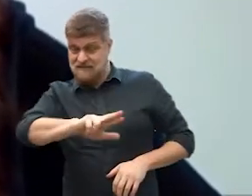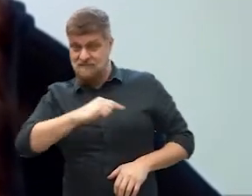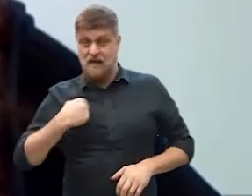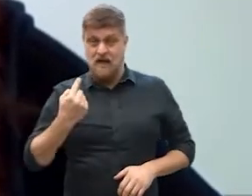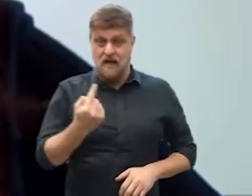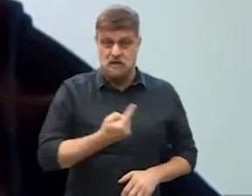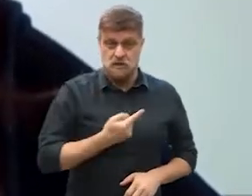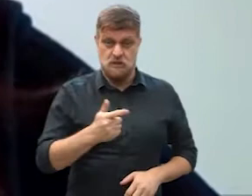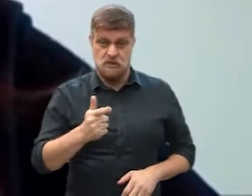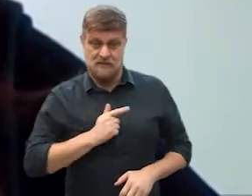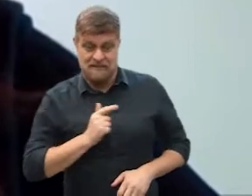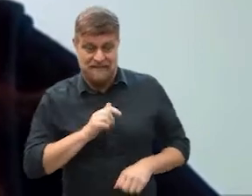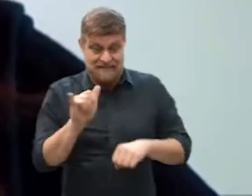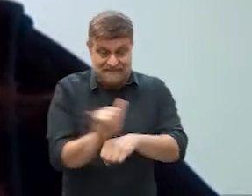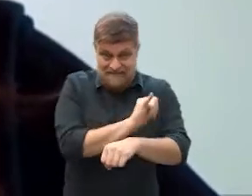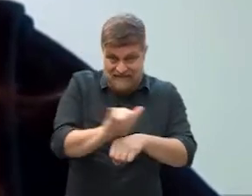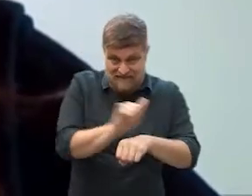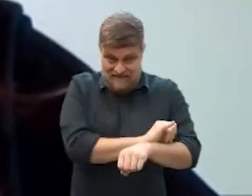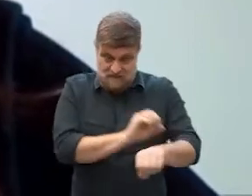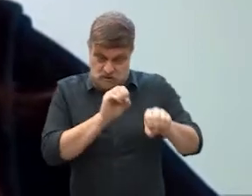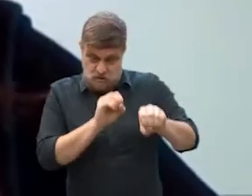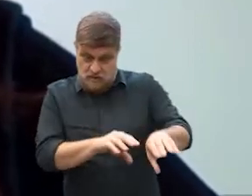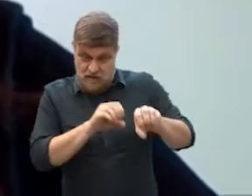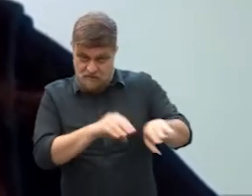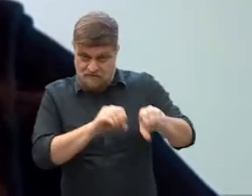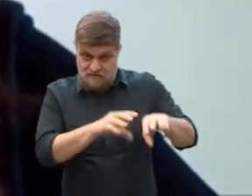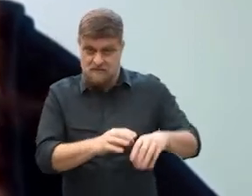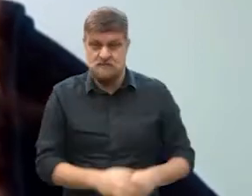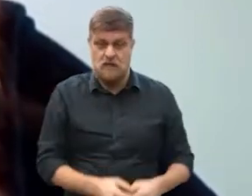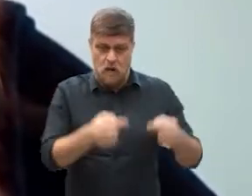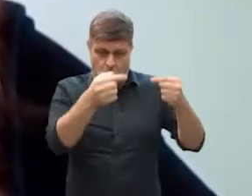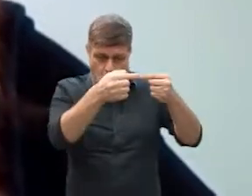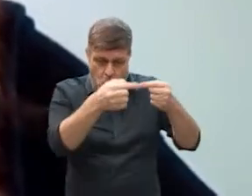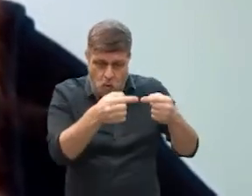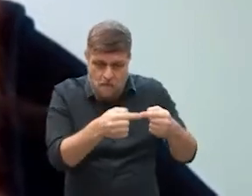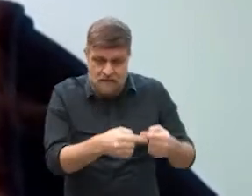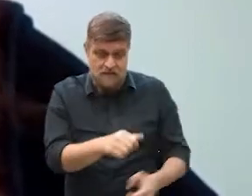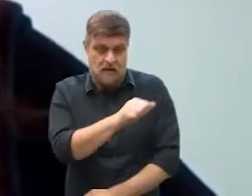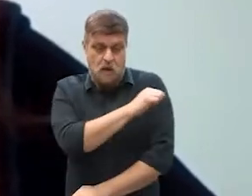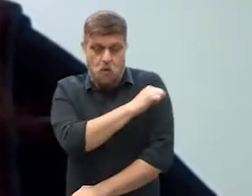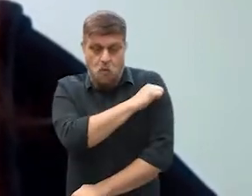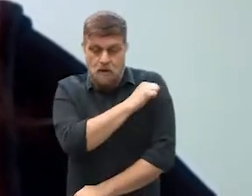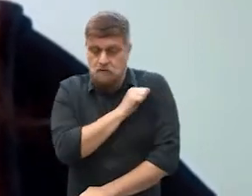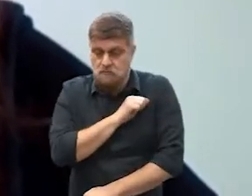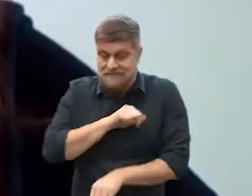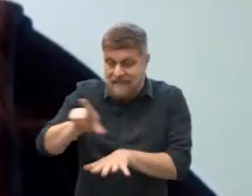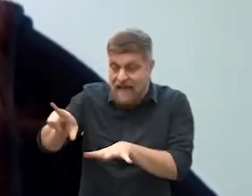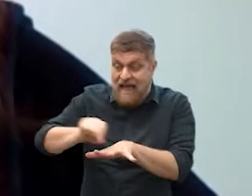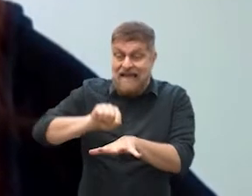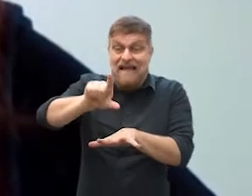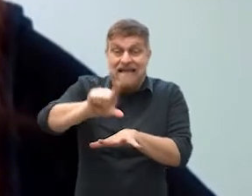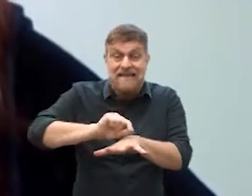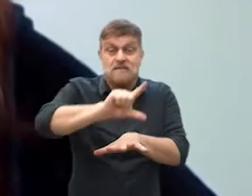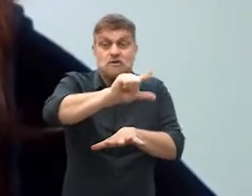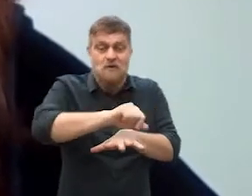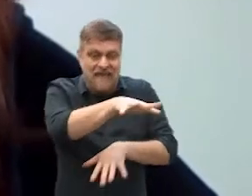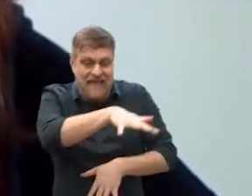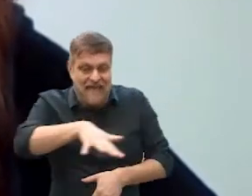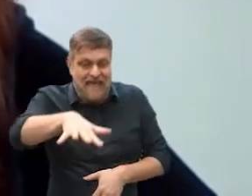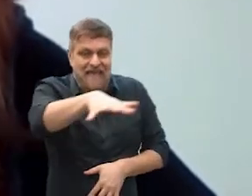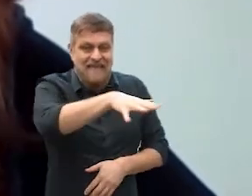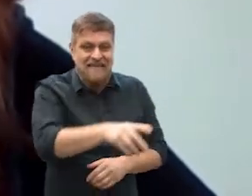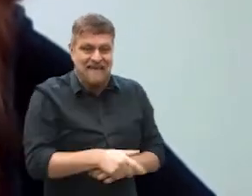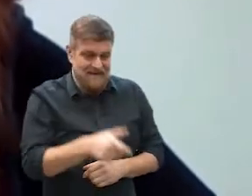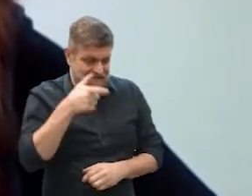cria trilhas de aprendizagem, itinerários formativos para estudantes tomarem escolhas e fazerem suas próprias escolhas ao